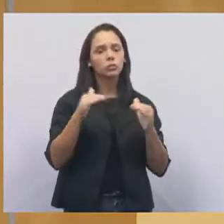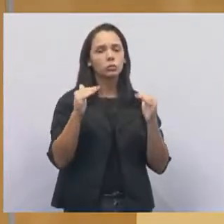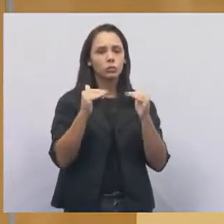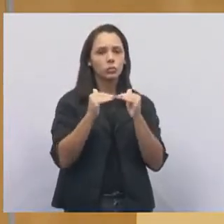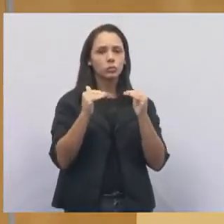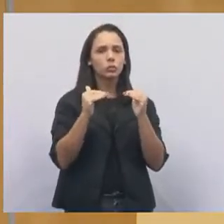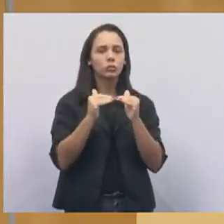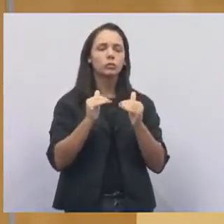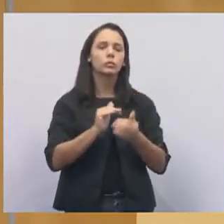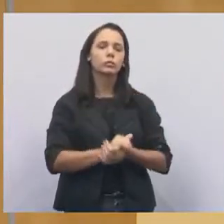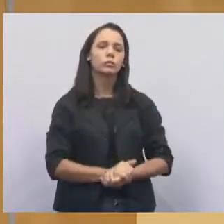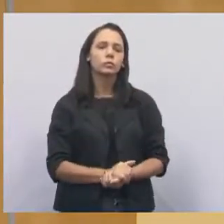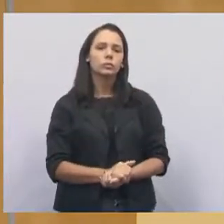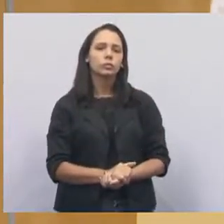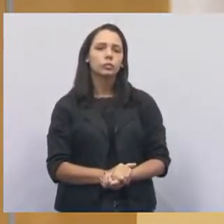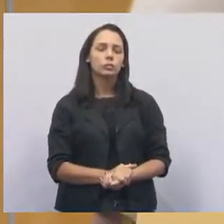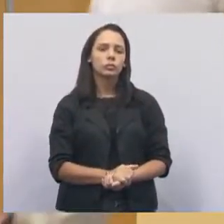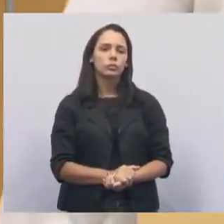projeto